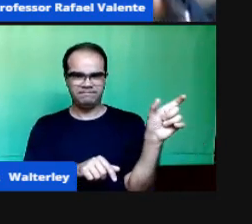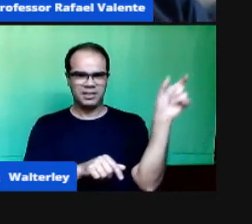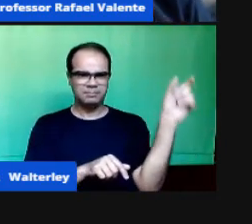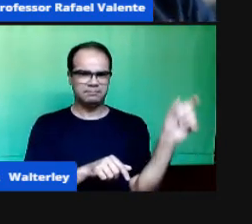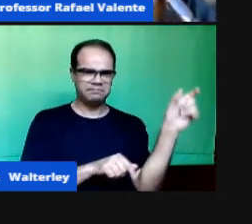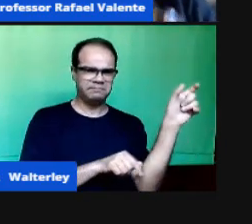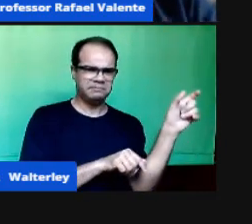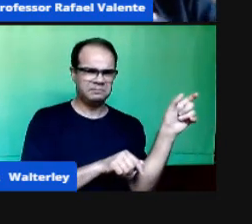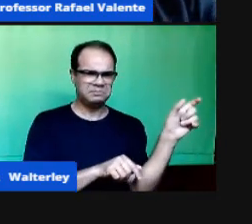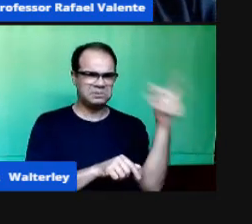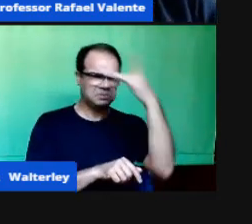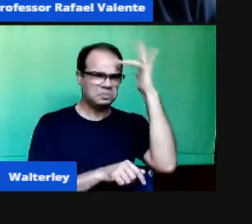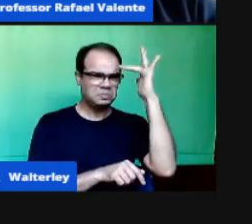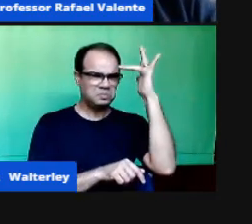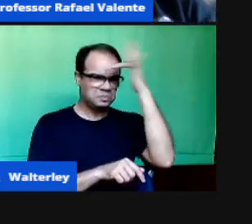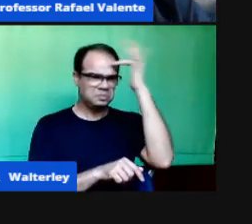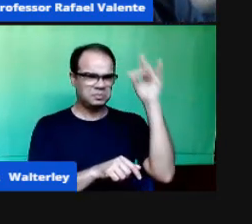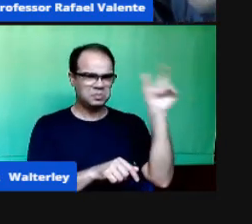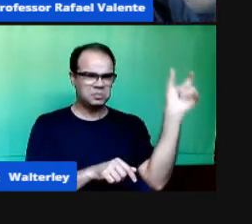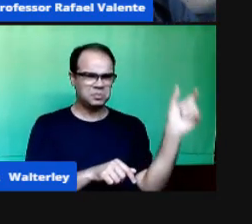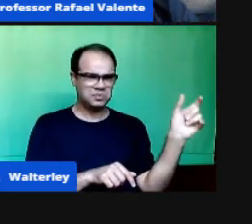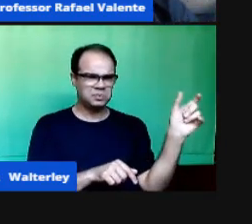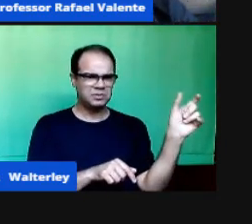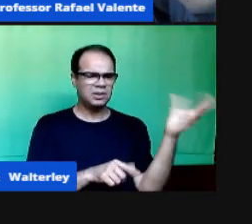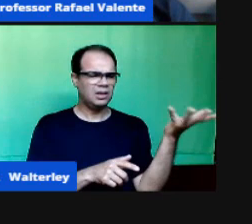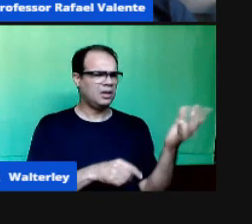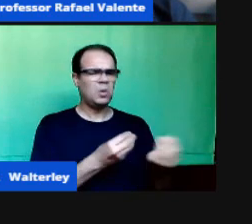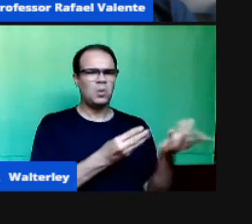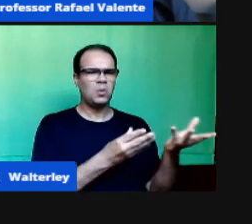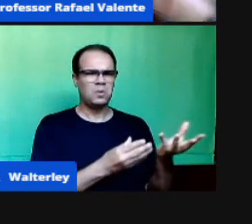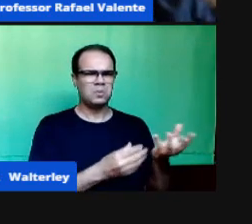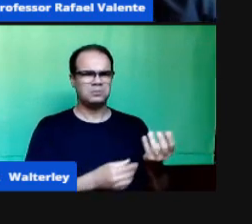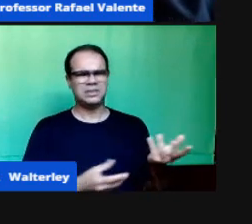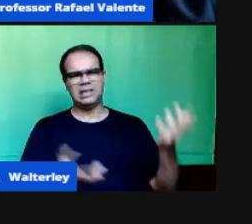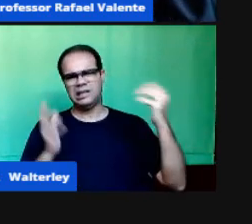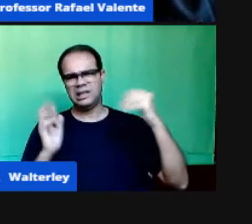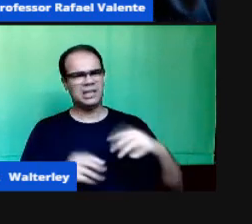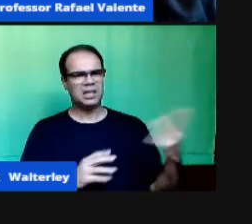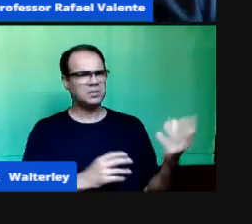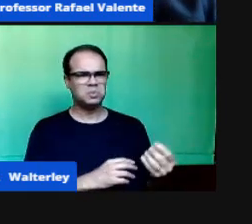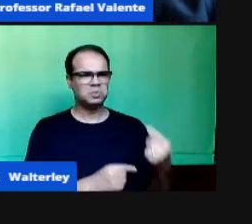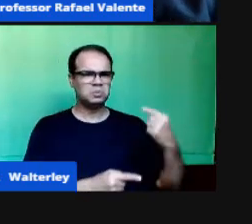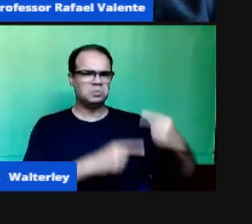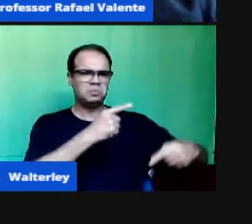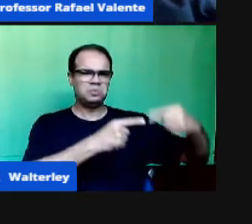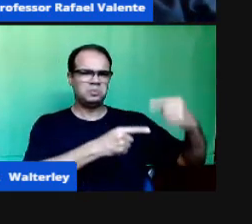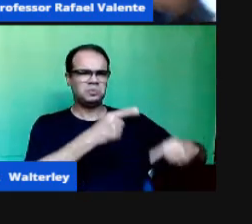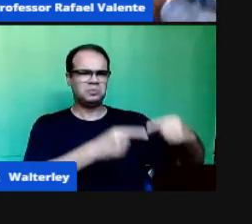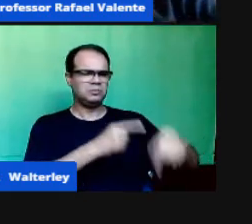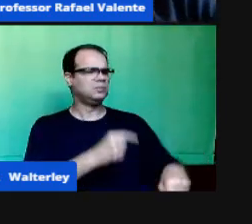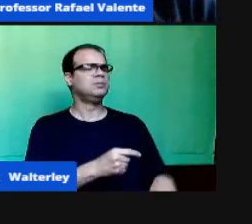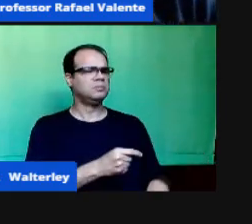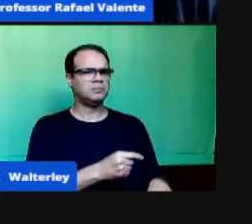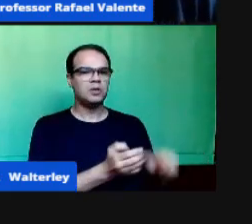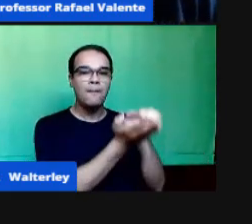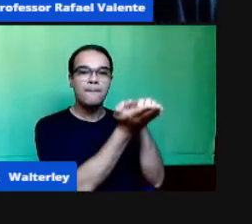por problemas de relacionamento interpessoal. Gente, o que isso quer dizer? Que eu